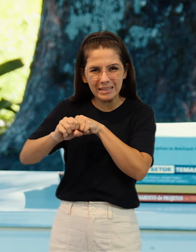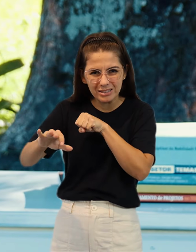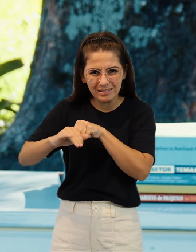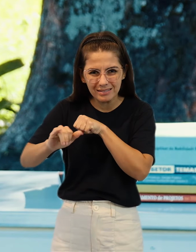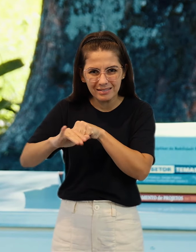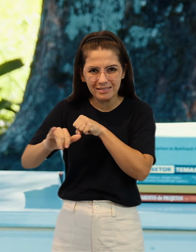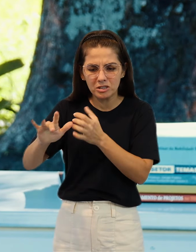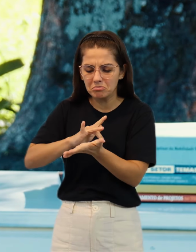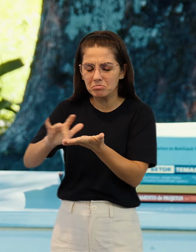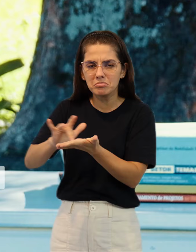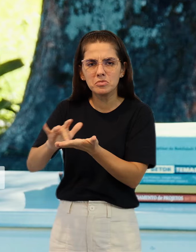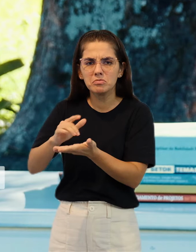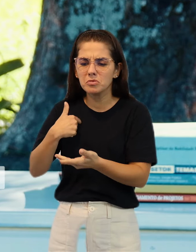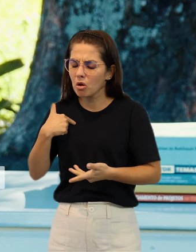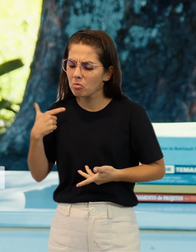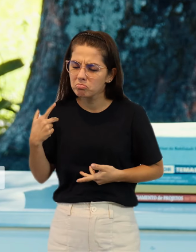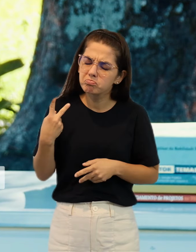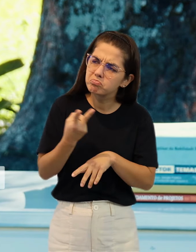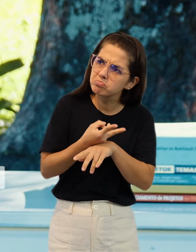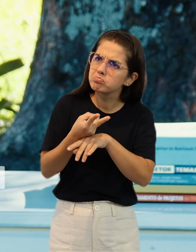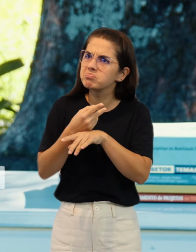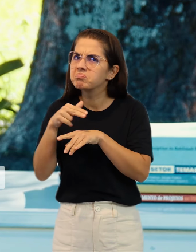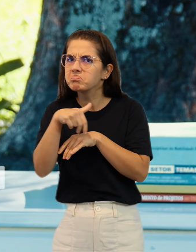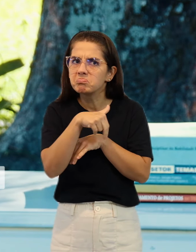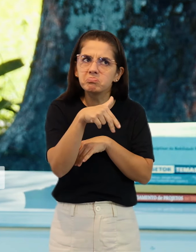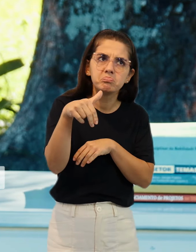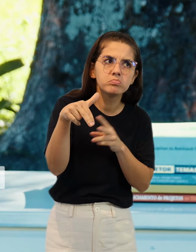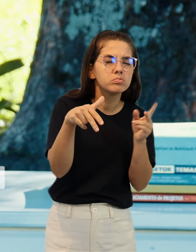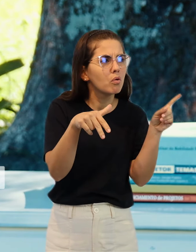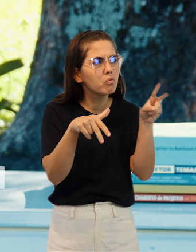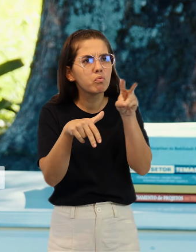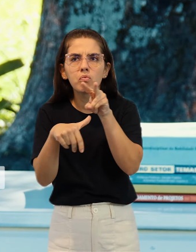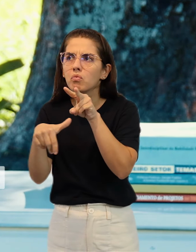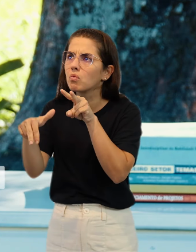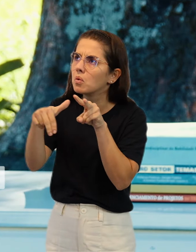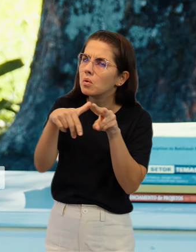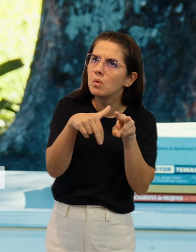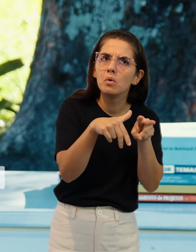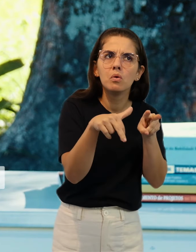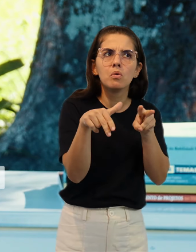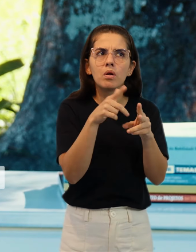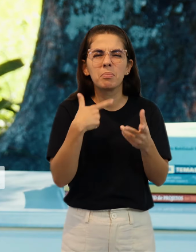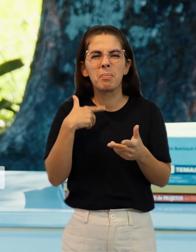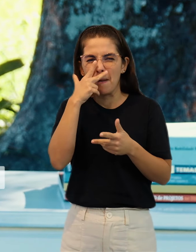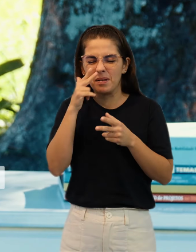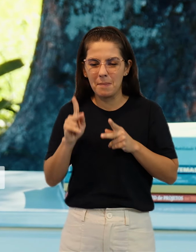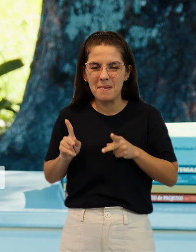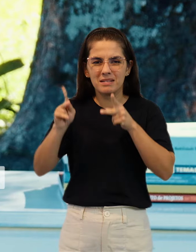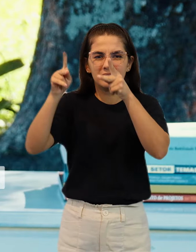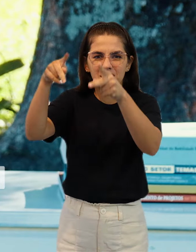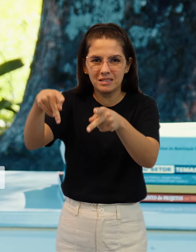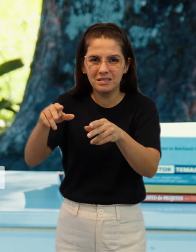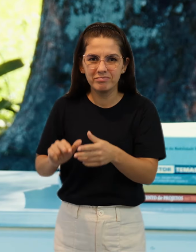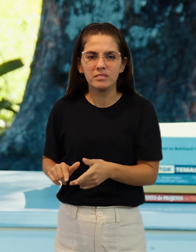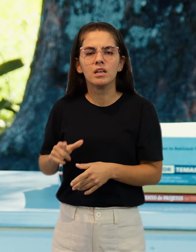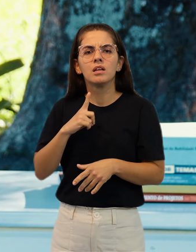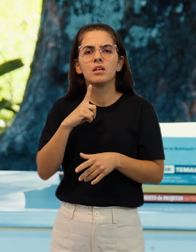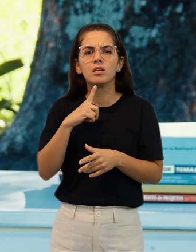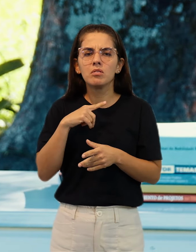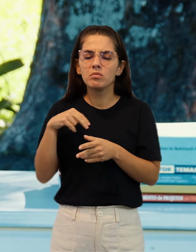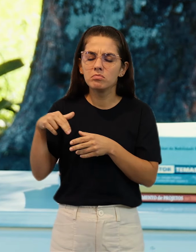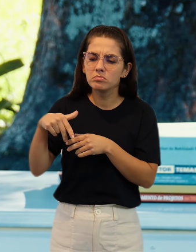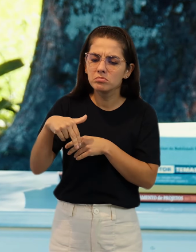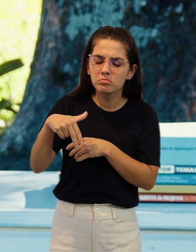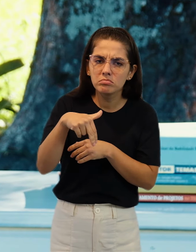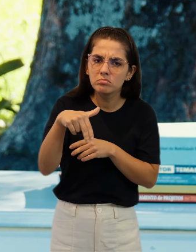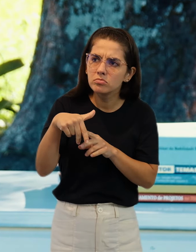onde é que é isso? Aí andando para lá, andando para cá, fui subir ali que na época era ali na Passarela.